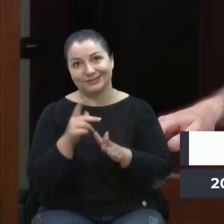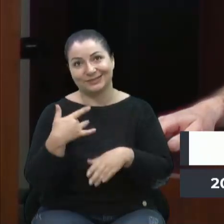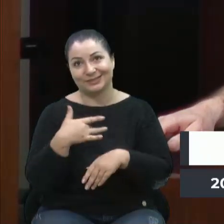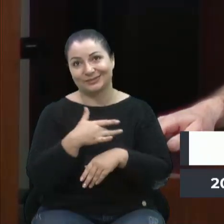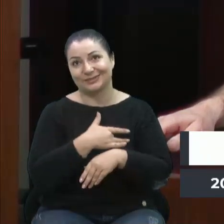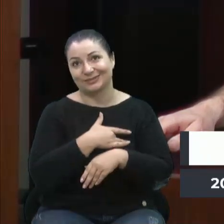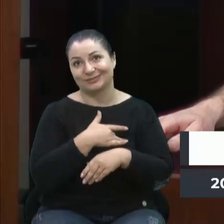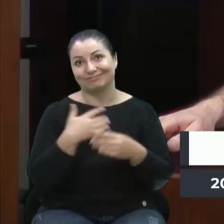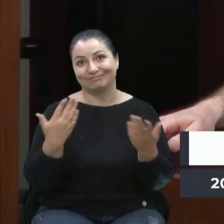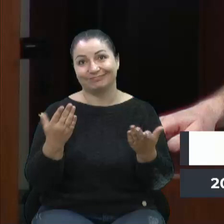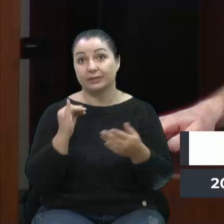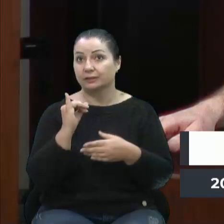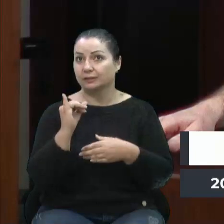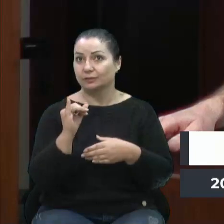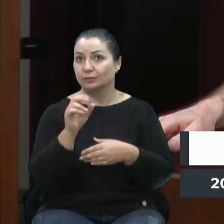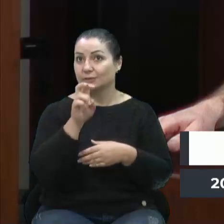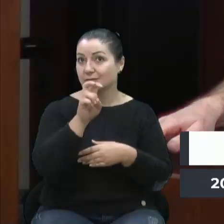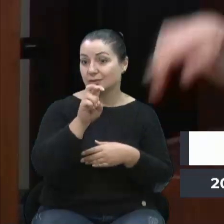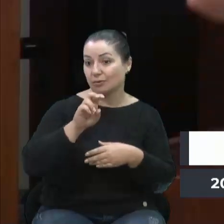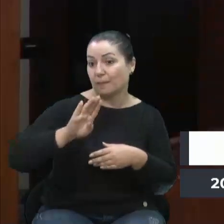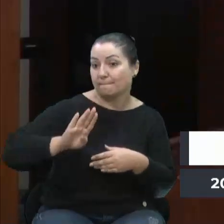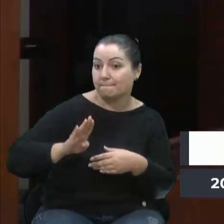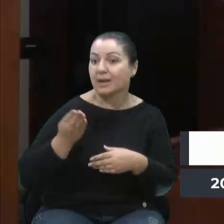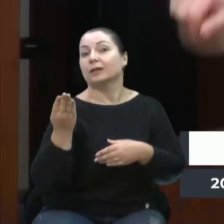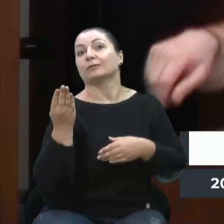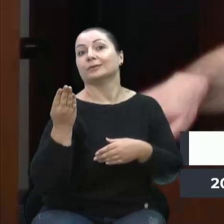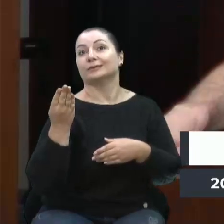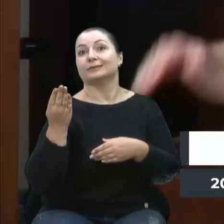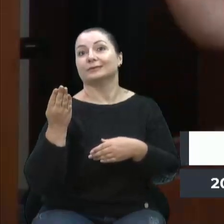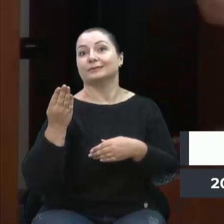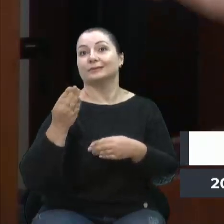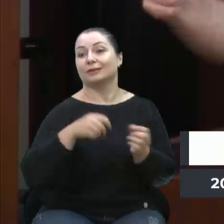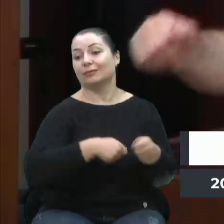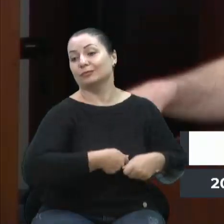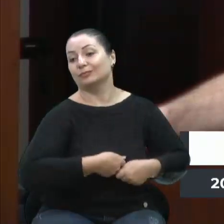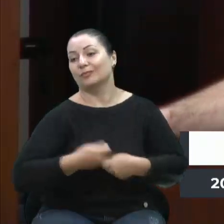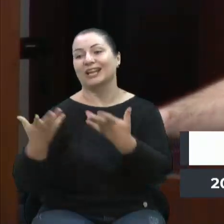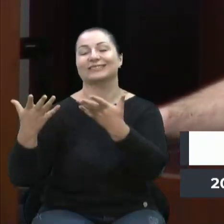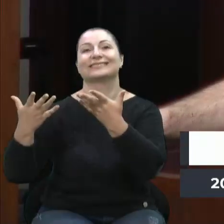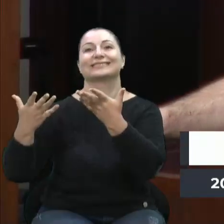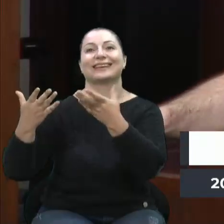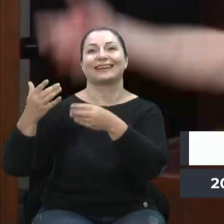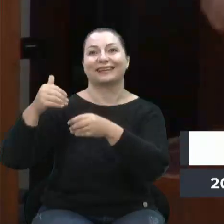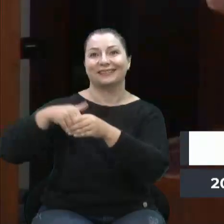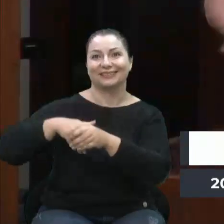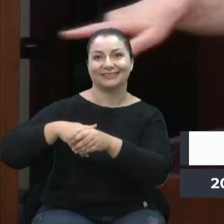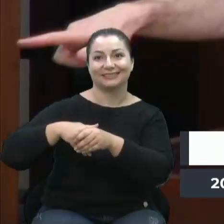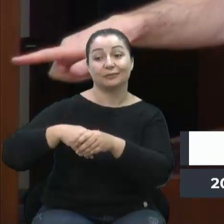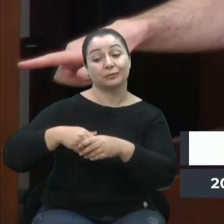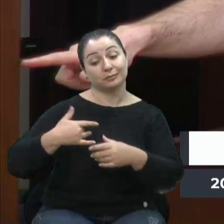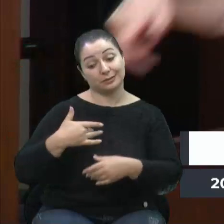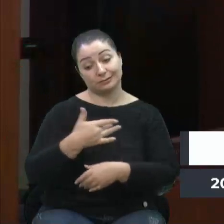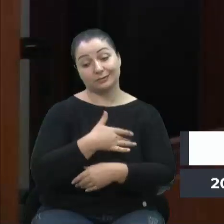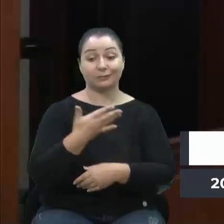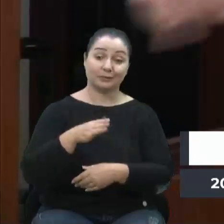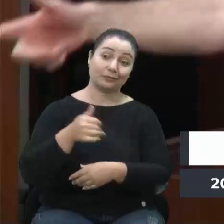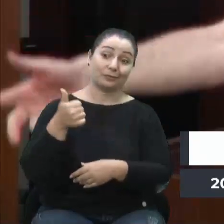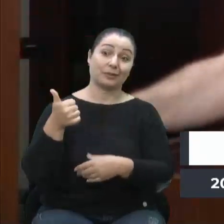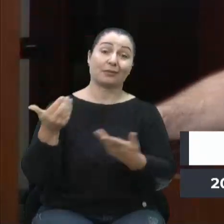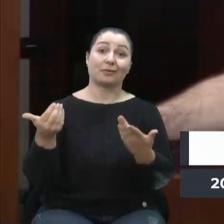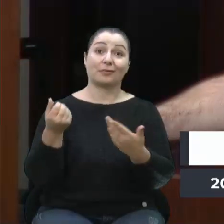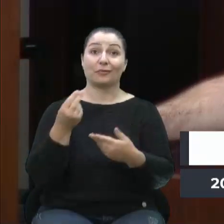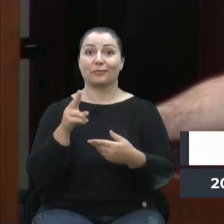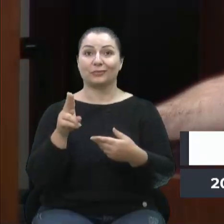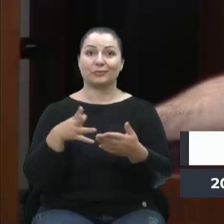nas eleições, fossem colocados na saúde, talvez a saúde seria melhor. Ou comprados em comida, talvez